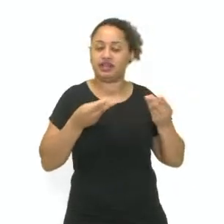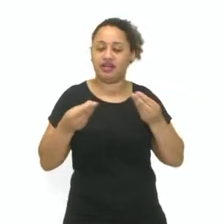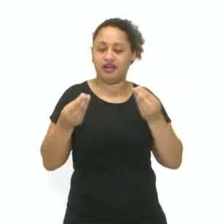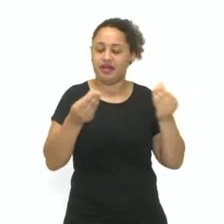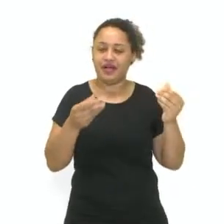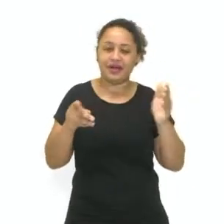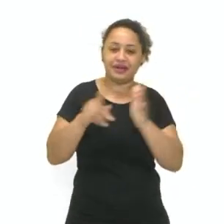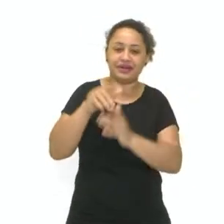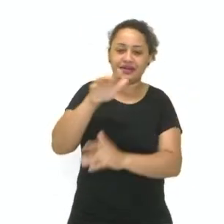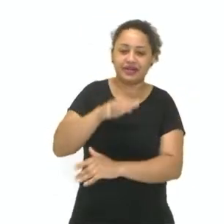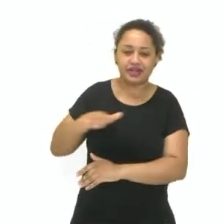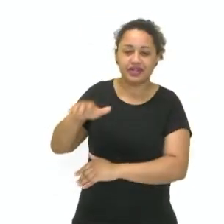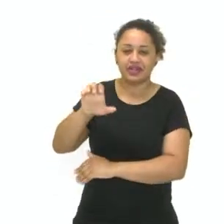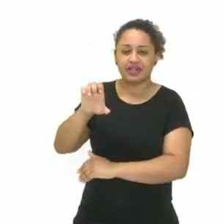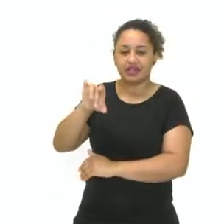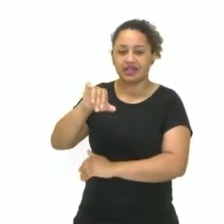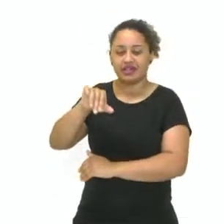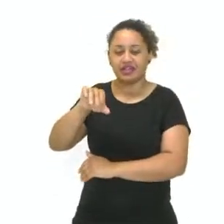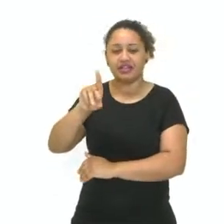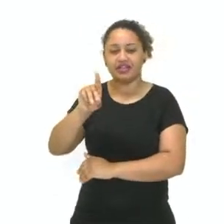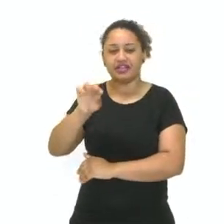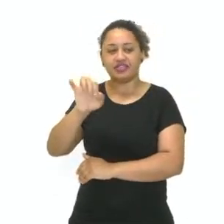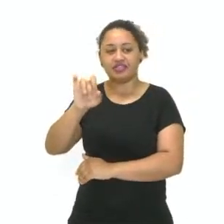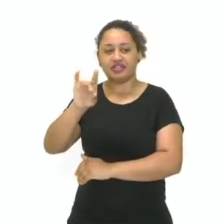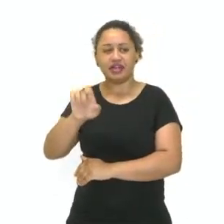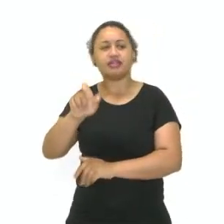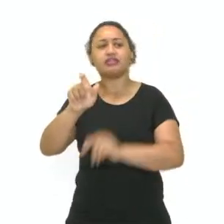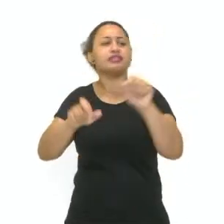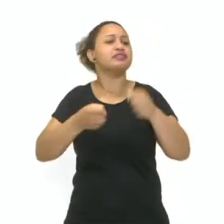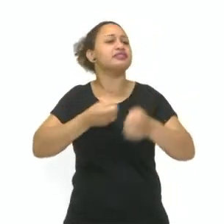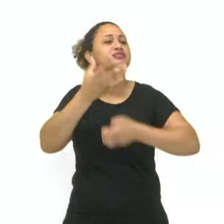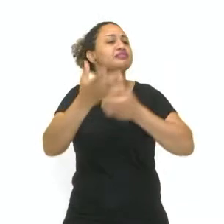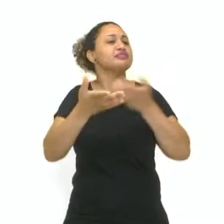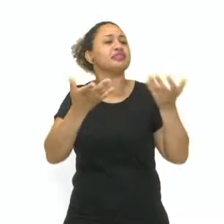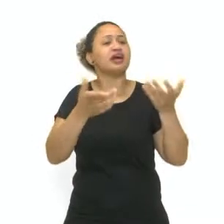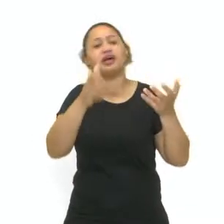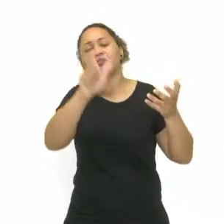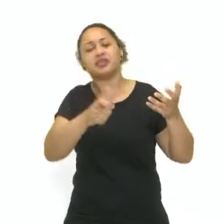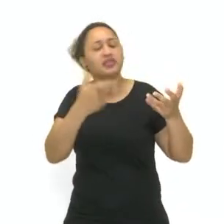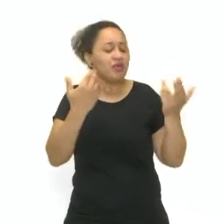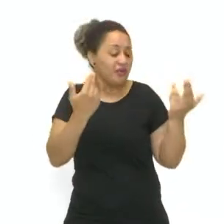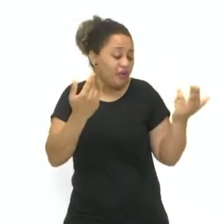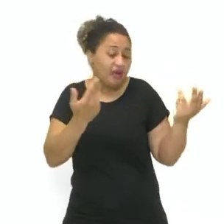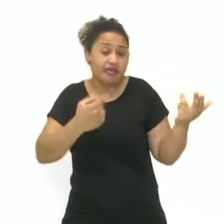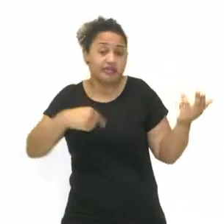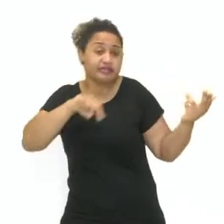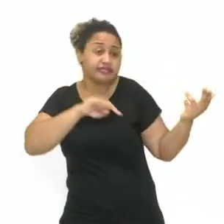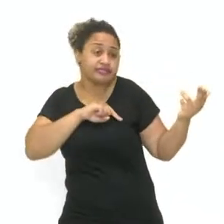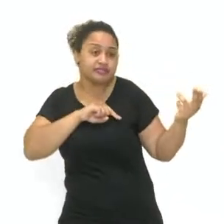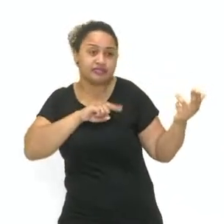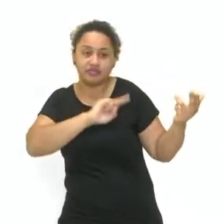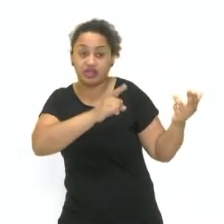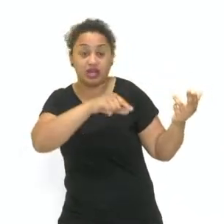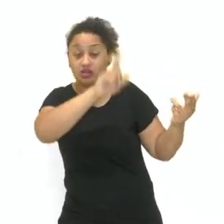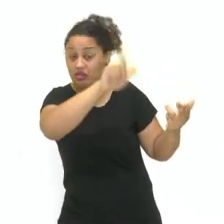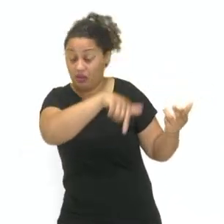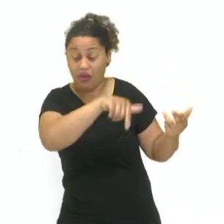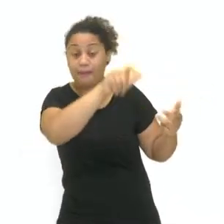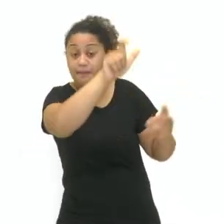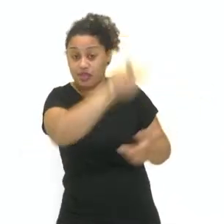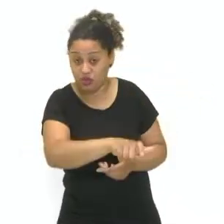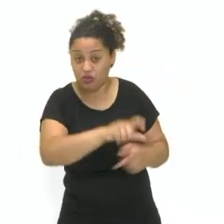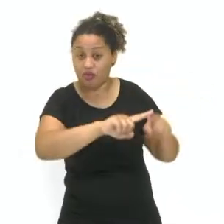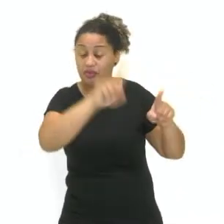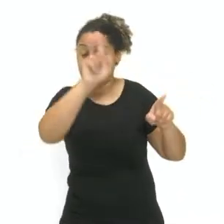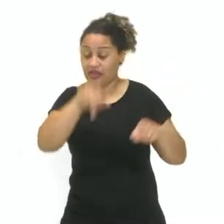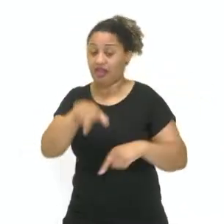as entidades. Pois que poeta de tal porte não é gente de carne assim como nós? Não, não é gente, é